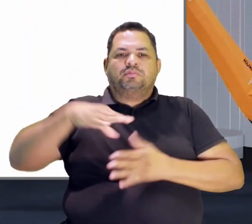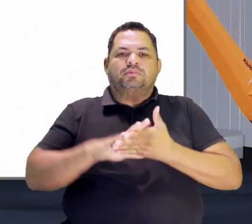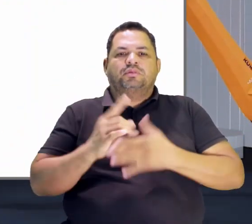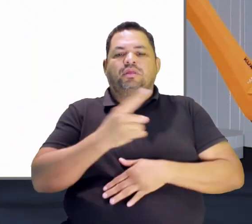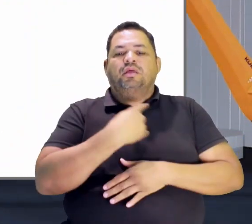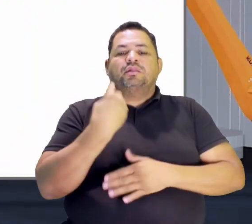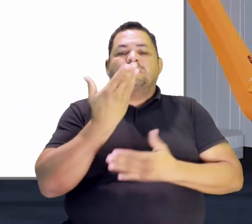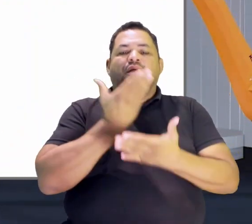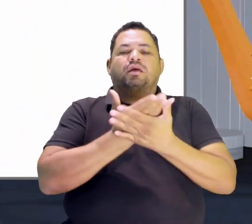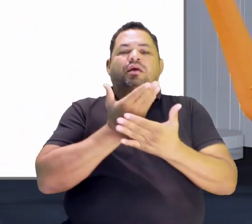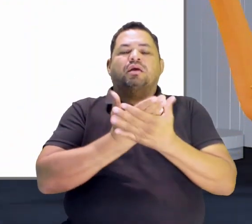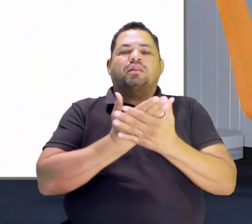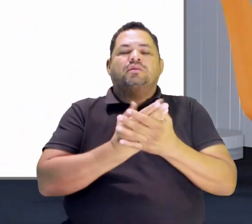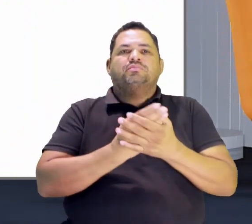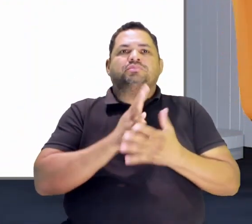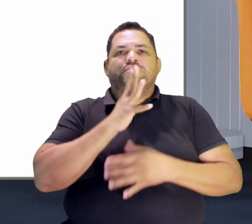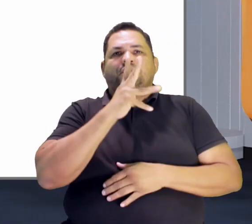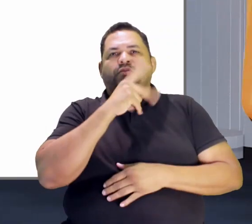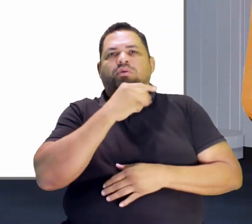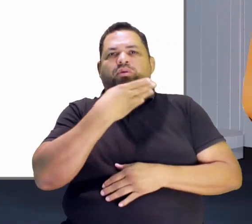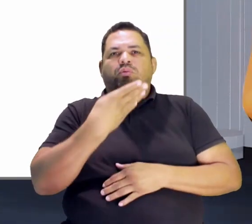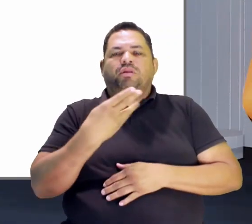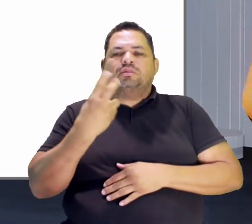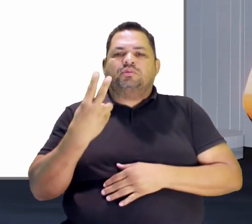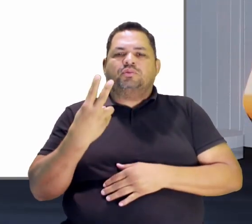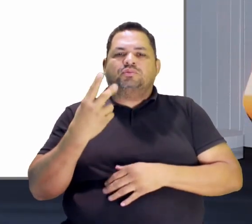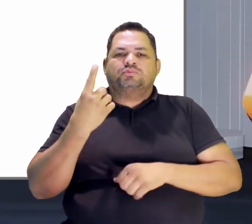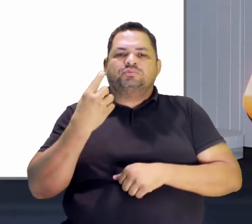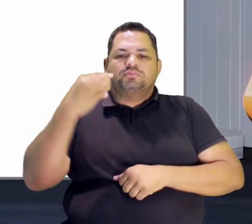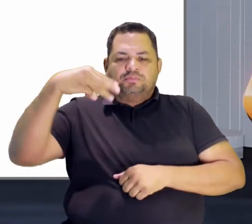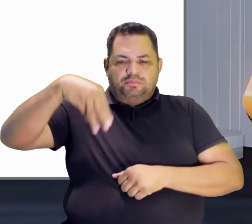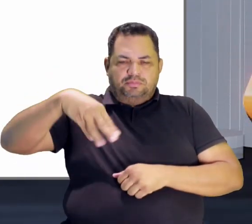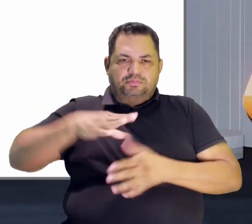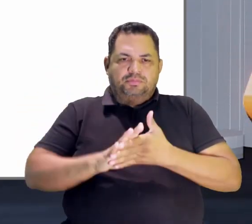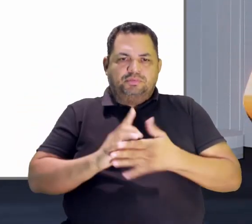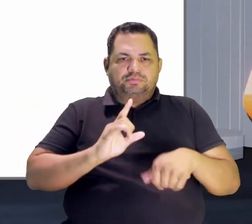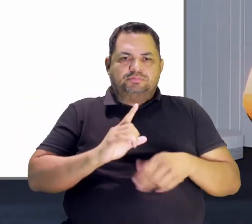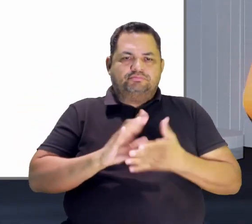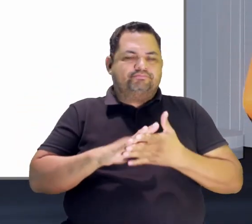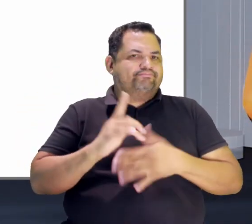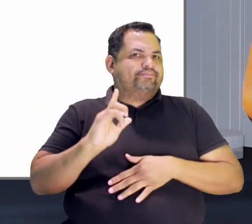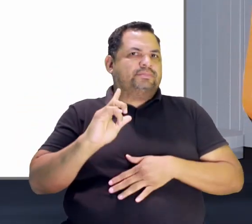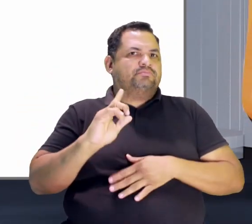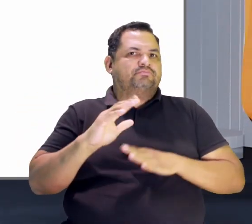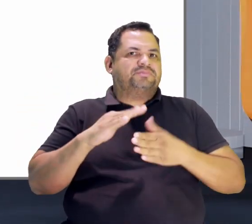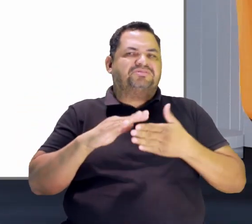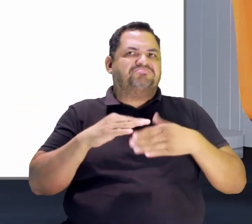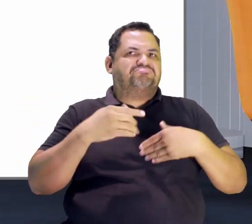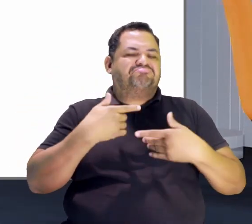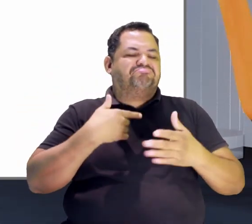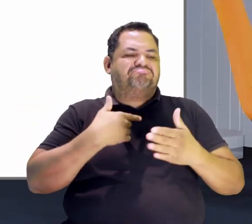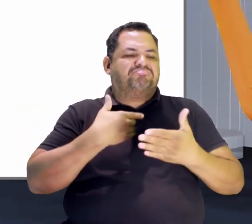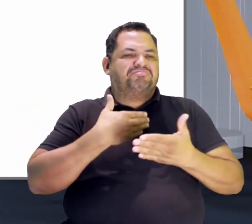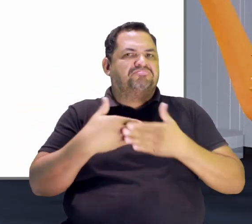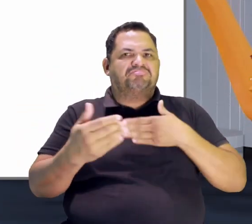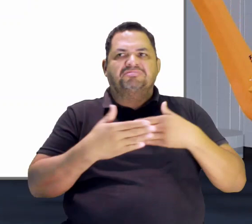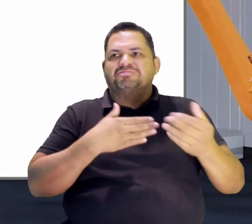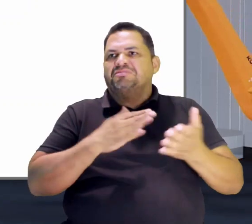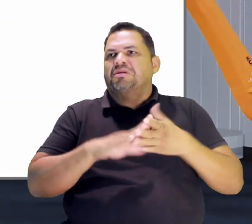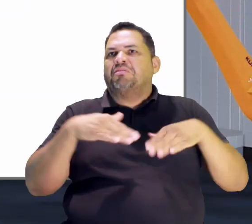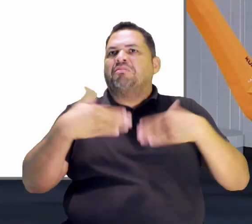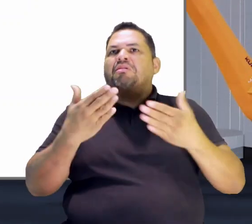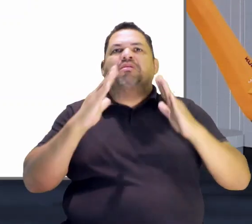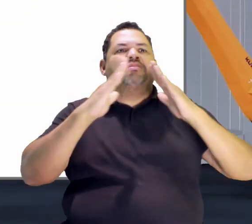40 minutos, não é isso? Você sabe que é o tempo de duração da aula. Você não pergunta em qual escola. Você não pergunta se a escola estava no alto